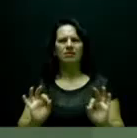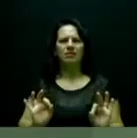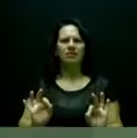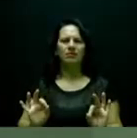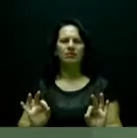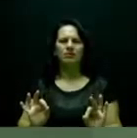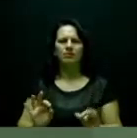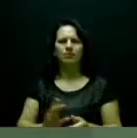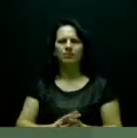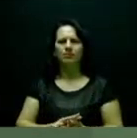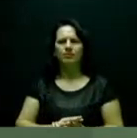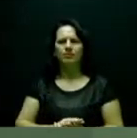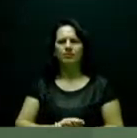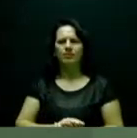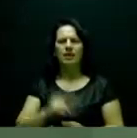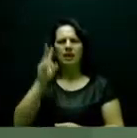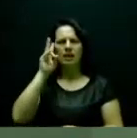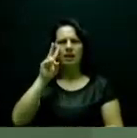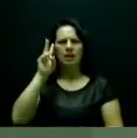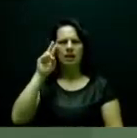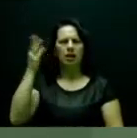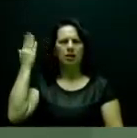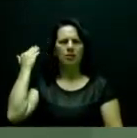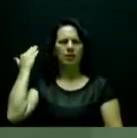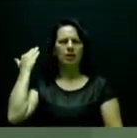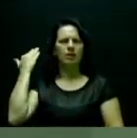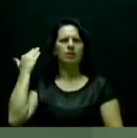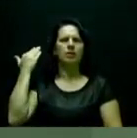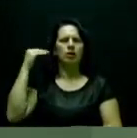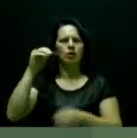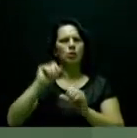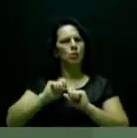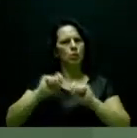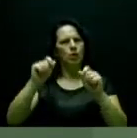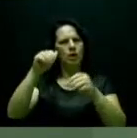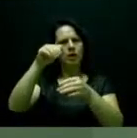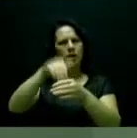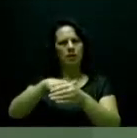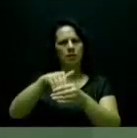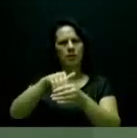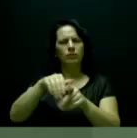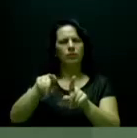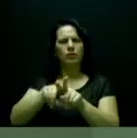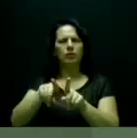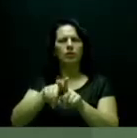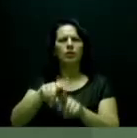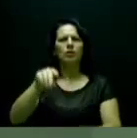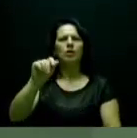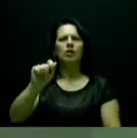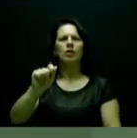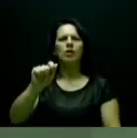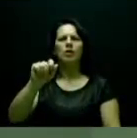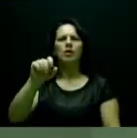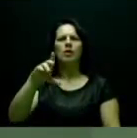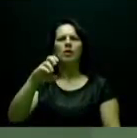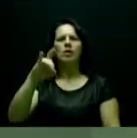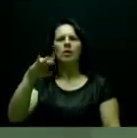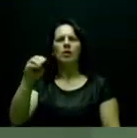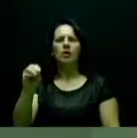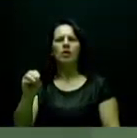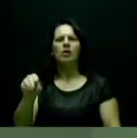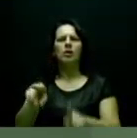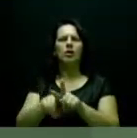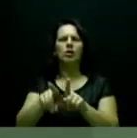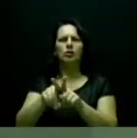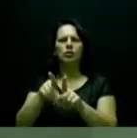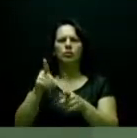né? Eu lembro que na campanha presidencial, o Aécio Neves tinha aqueles fakes que colocava Aécio Neves